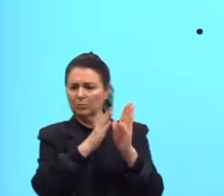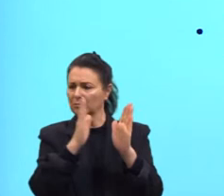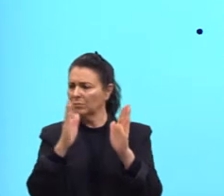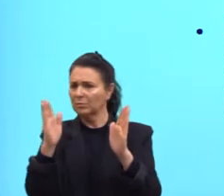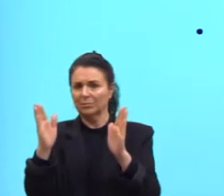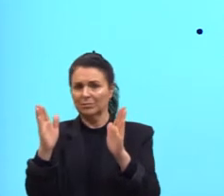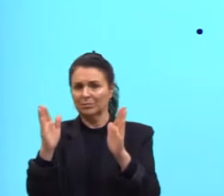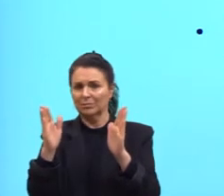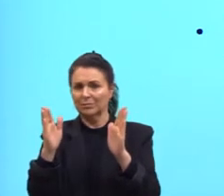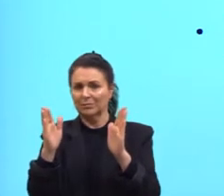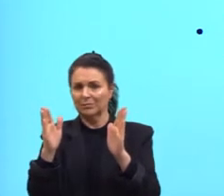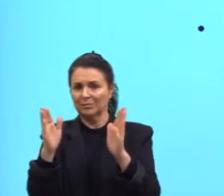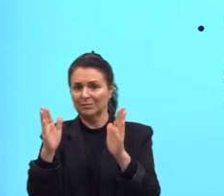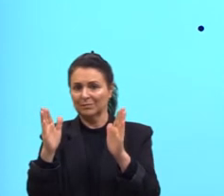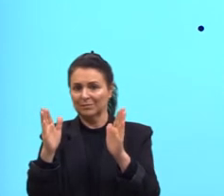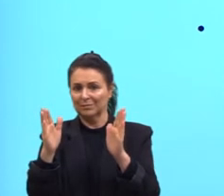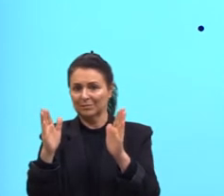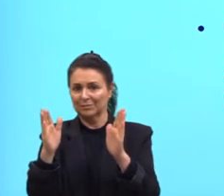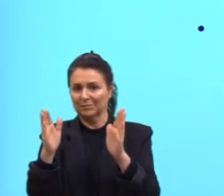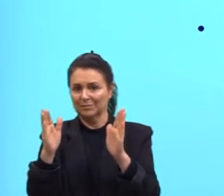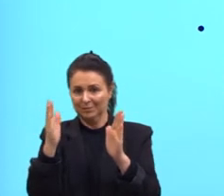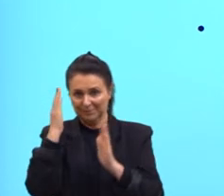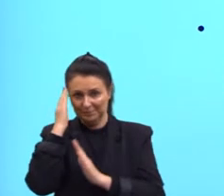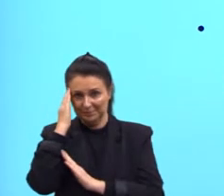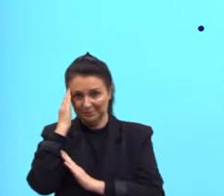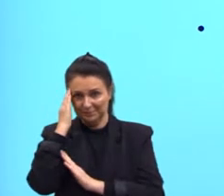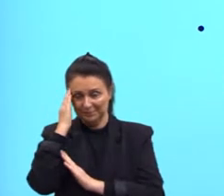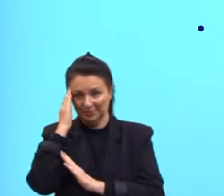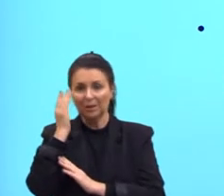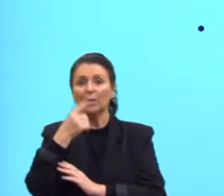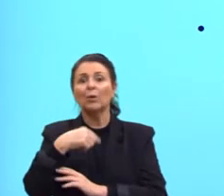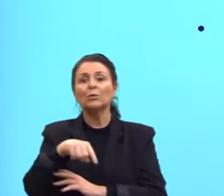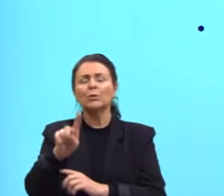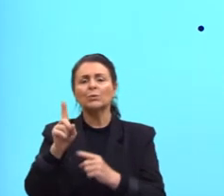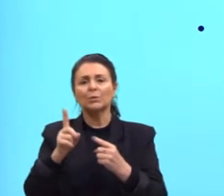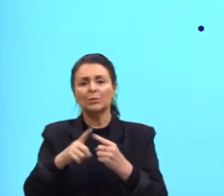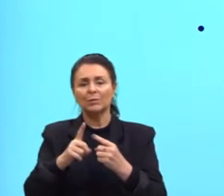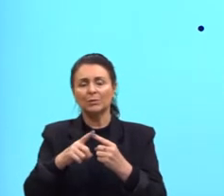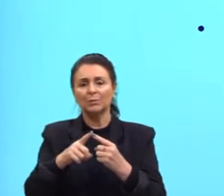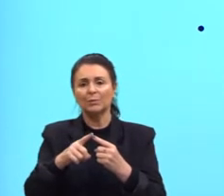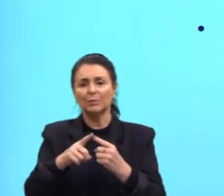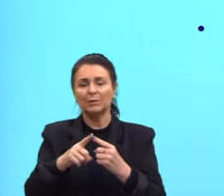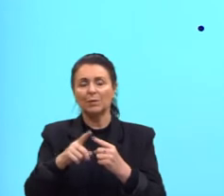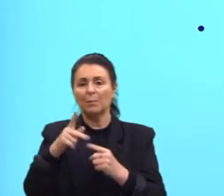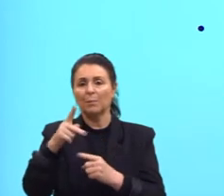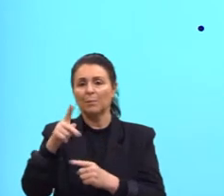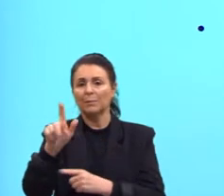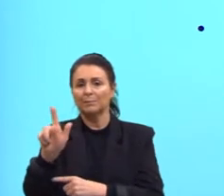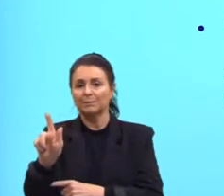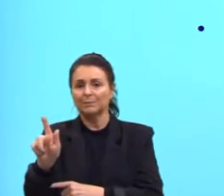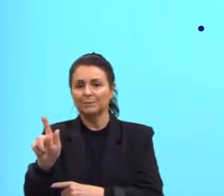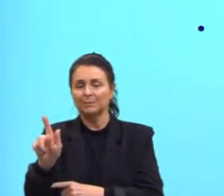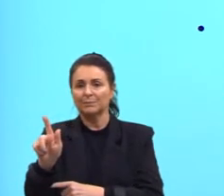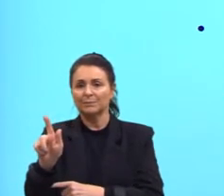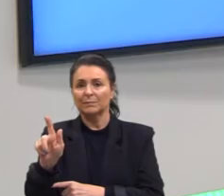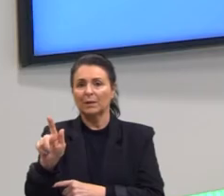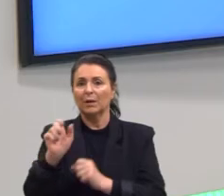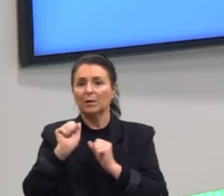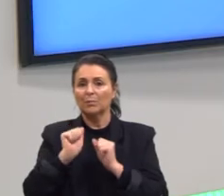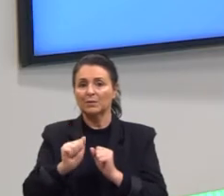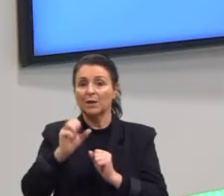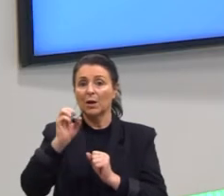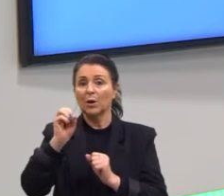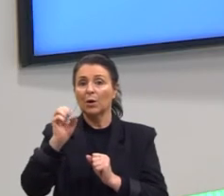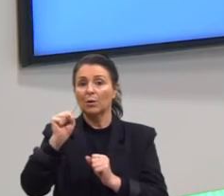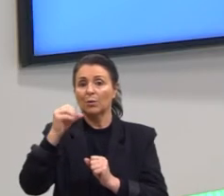ordem decrescente os outros tipos então é de PGS que nós temos elas podem